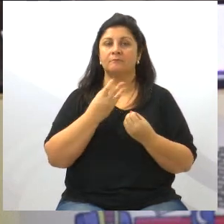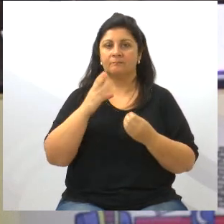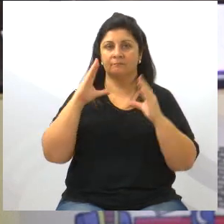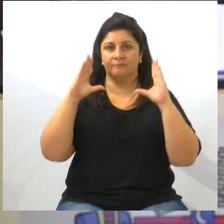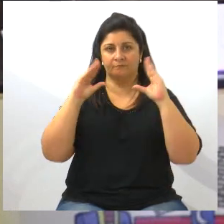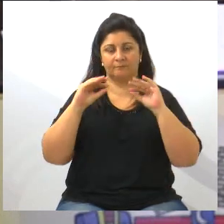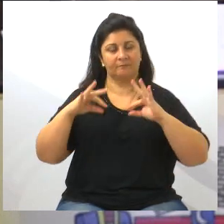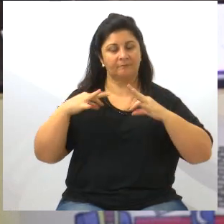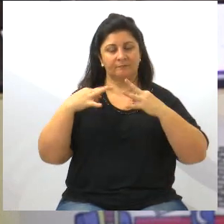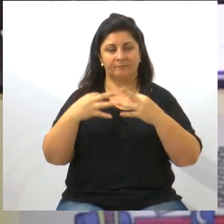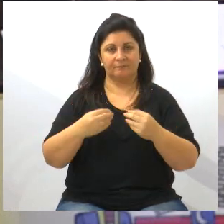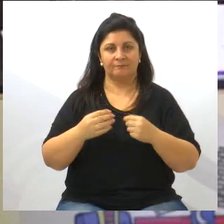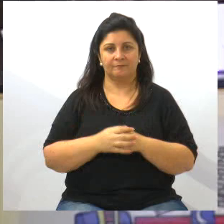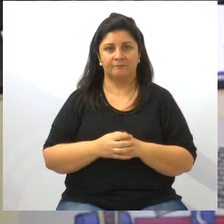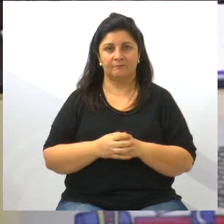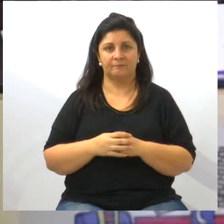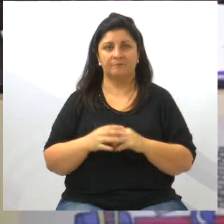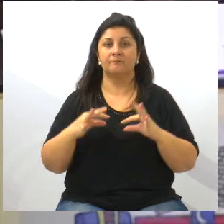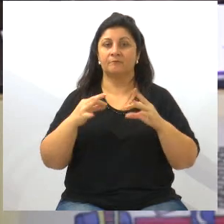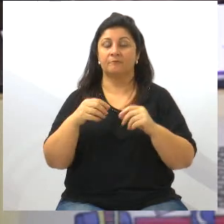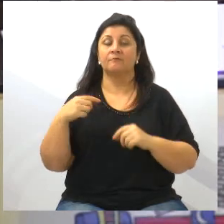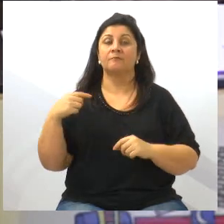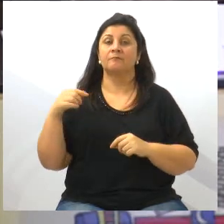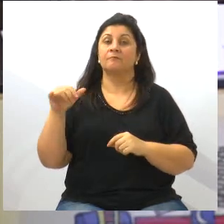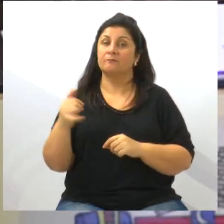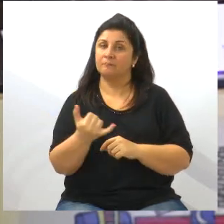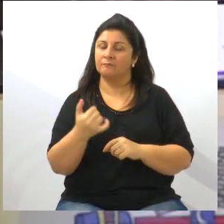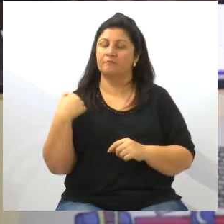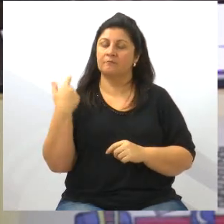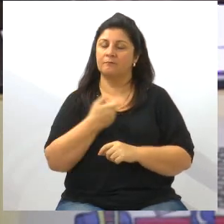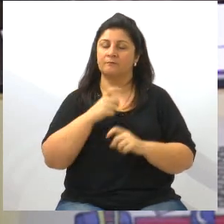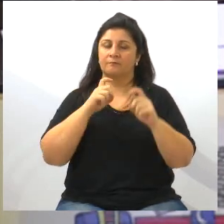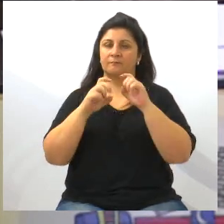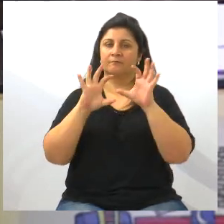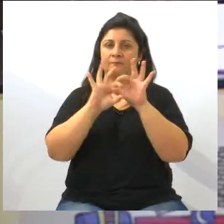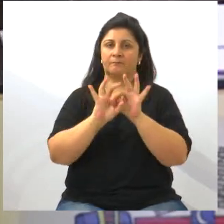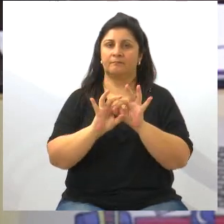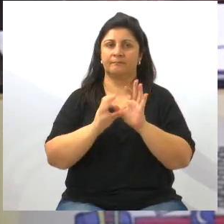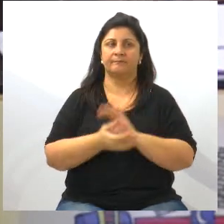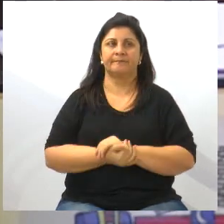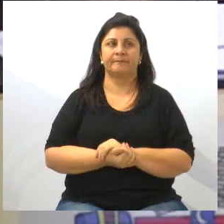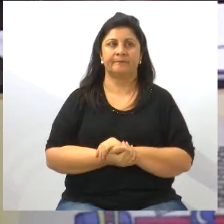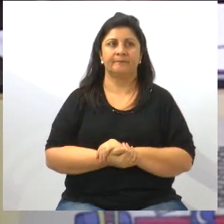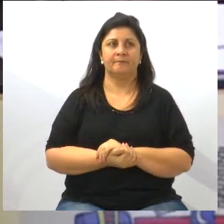que tenham um bom aproveitamento neste dia que aqui estamos reunidos.